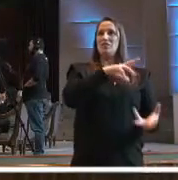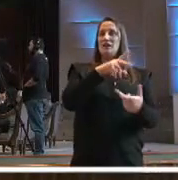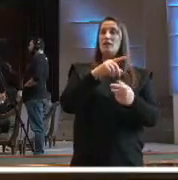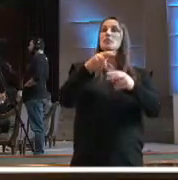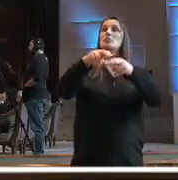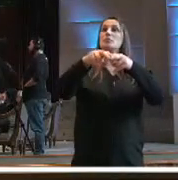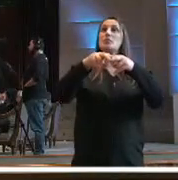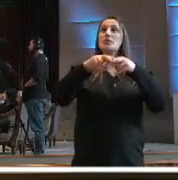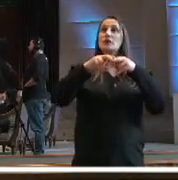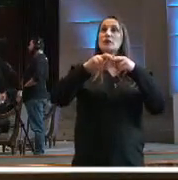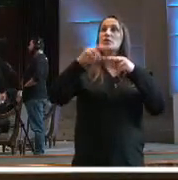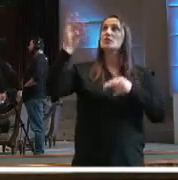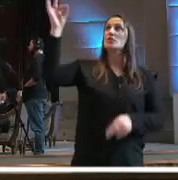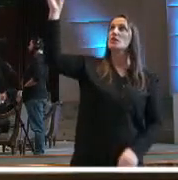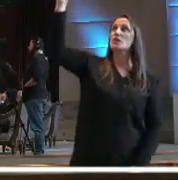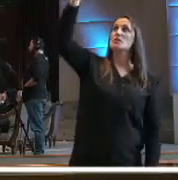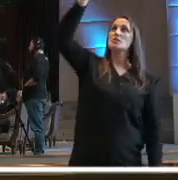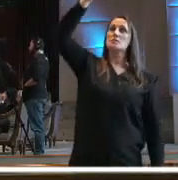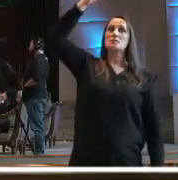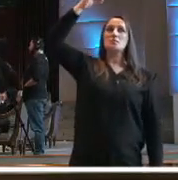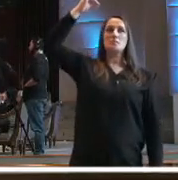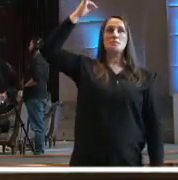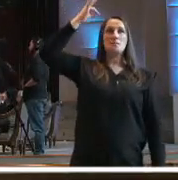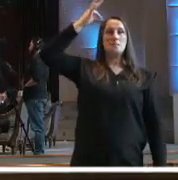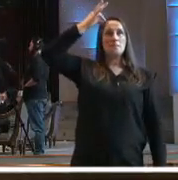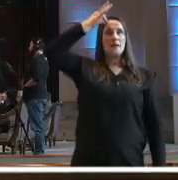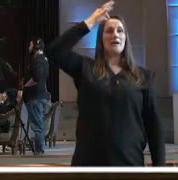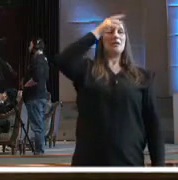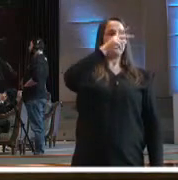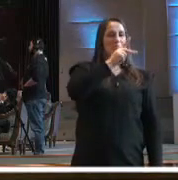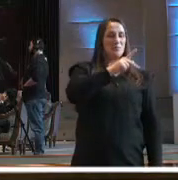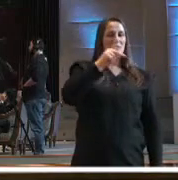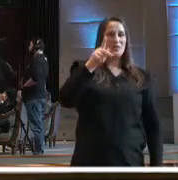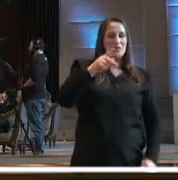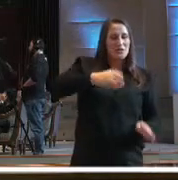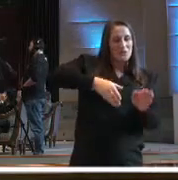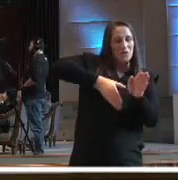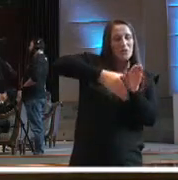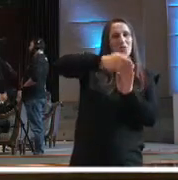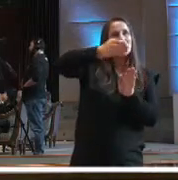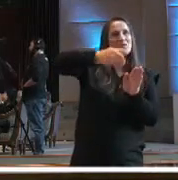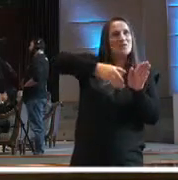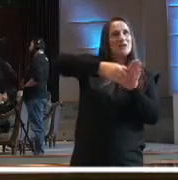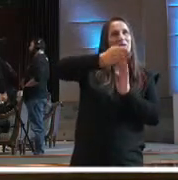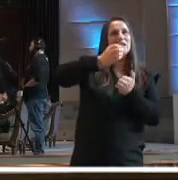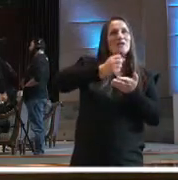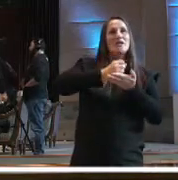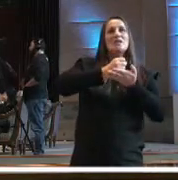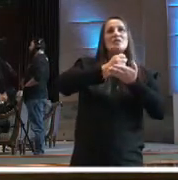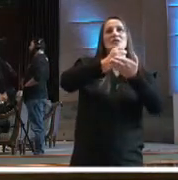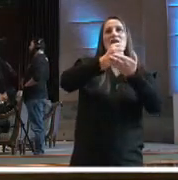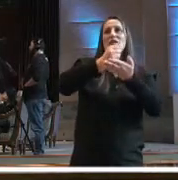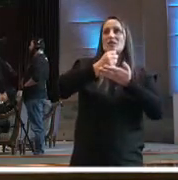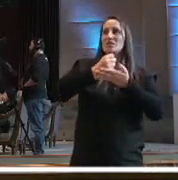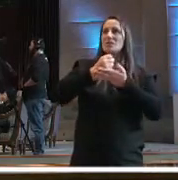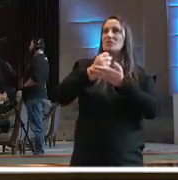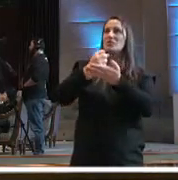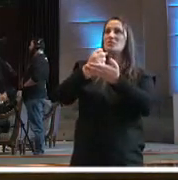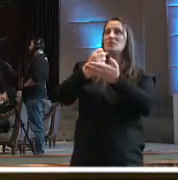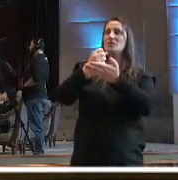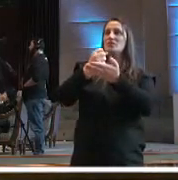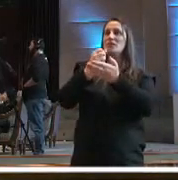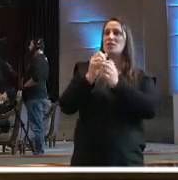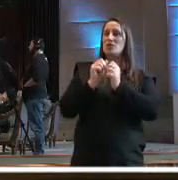Santo para ser o seu professor particular, seu conselheiro, seu ajudador, aquele que caminha